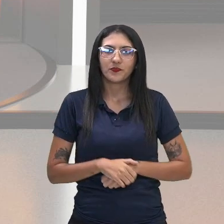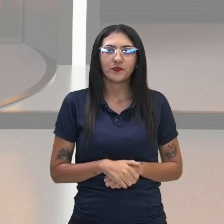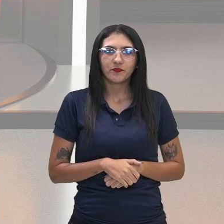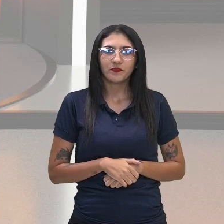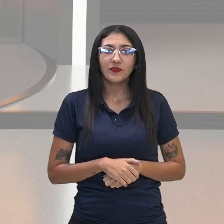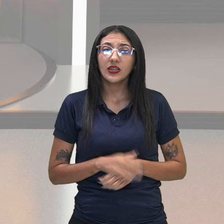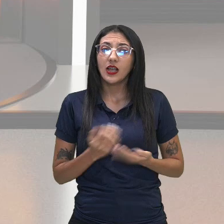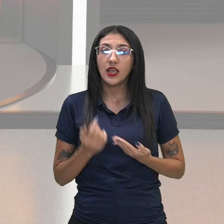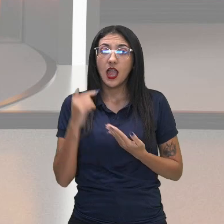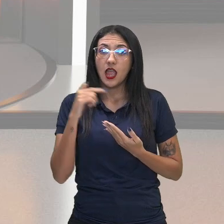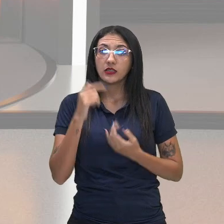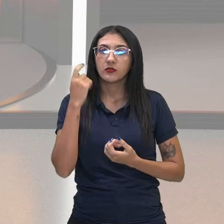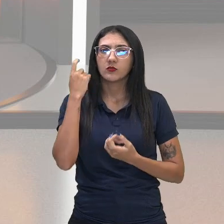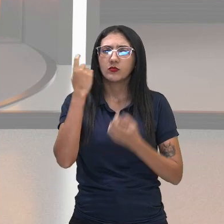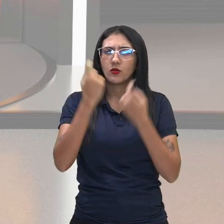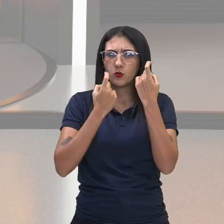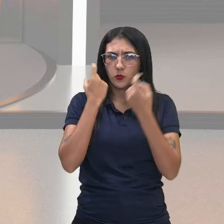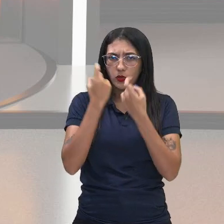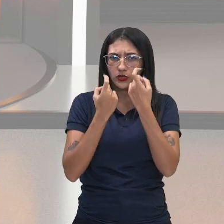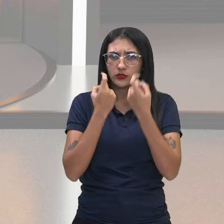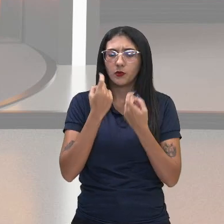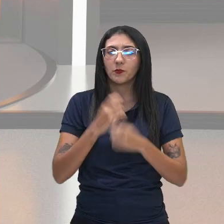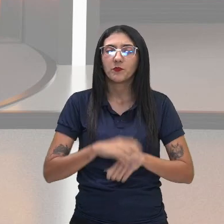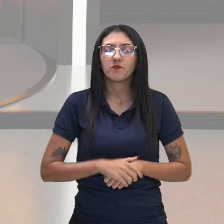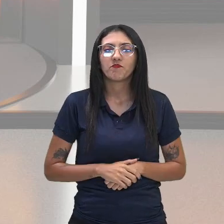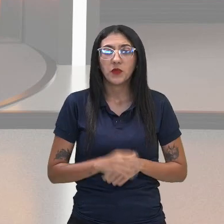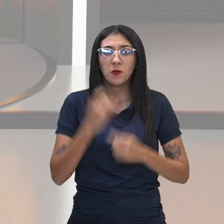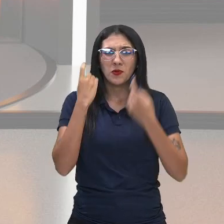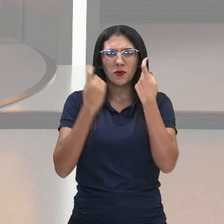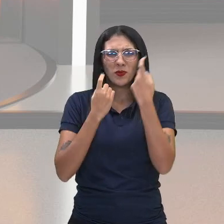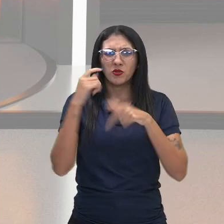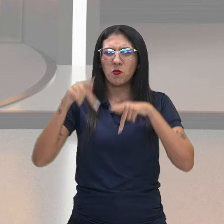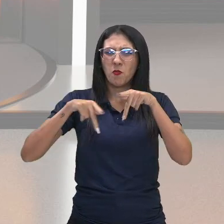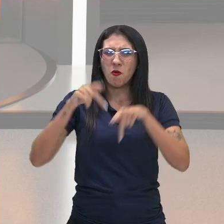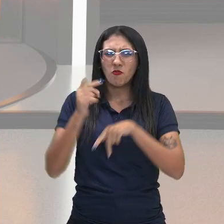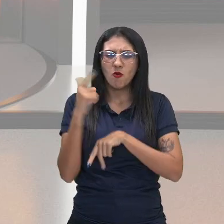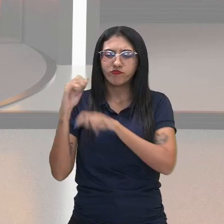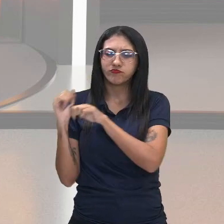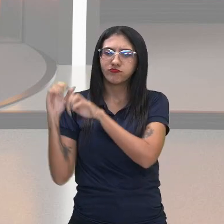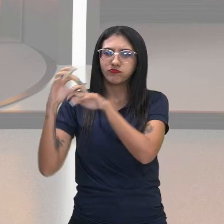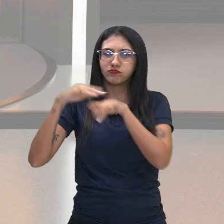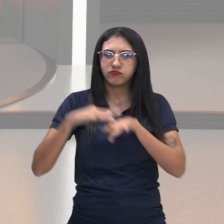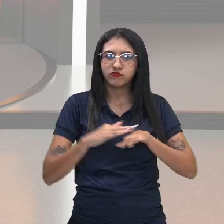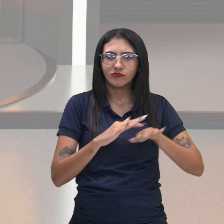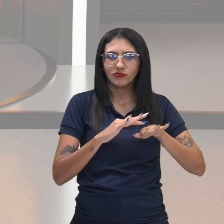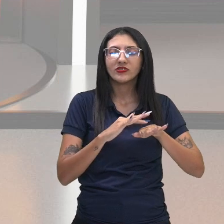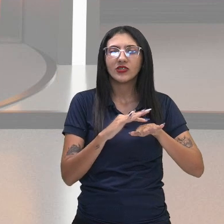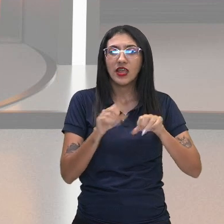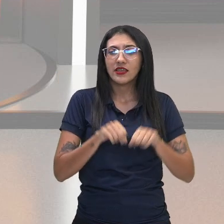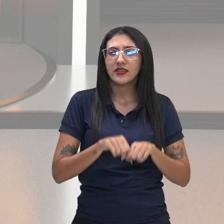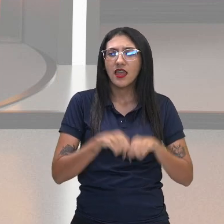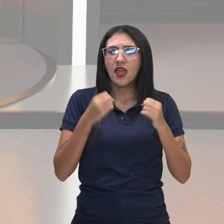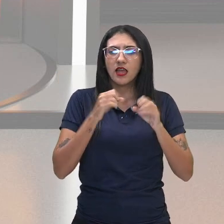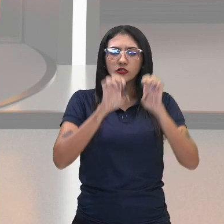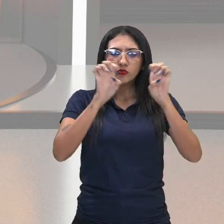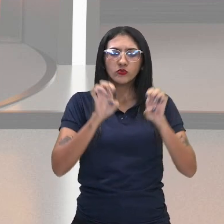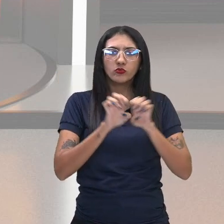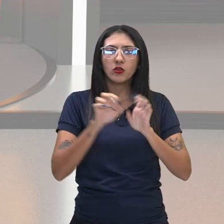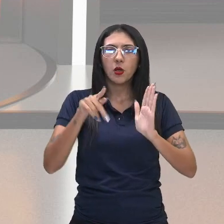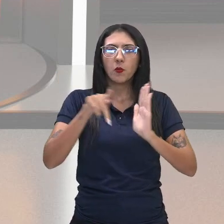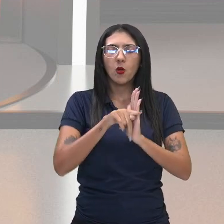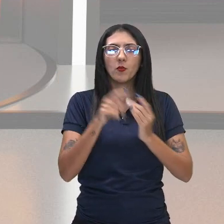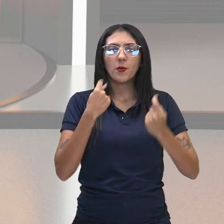insegurança gerada, continuando o nosso texto, pelas invasões bárbaras, a desestruturação das rotas comerciais